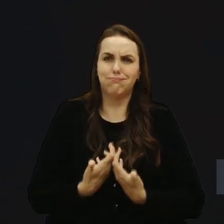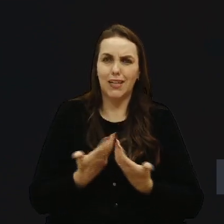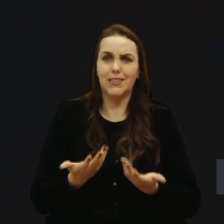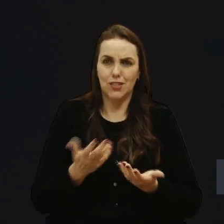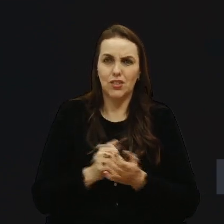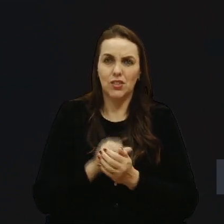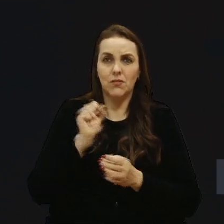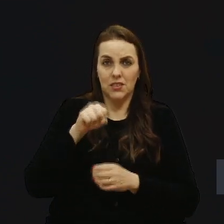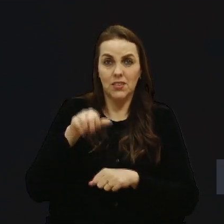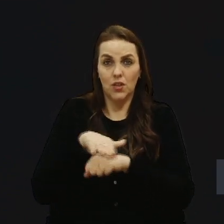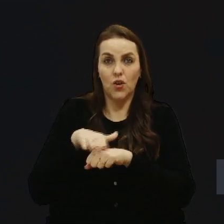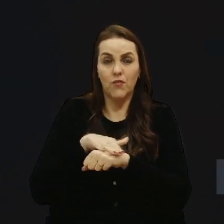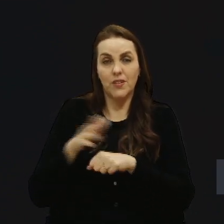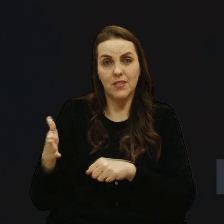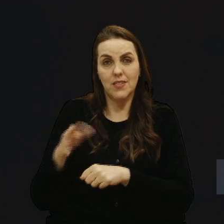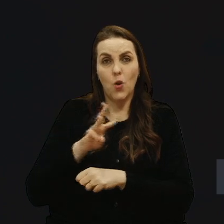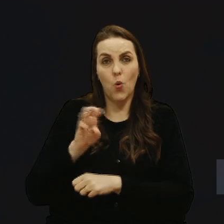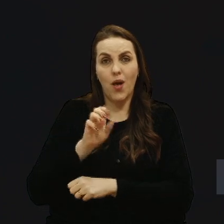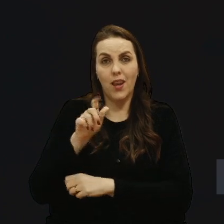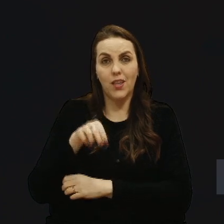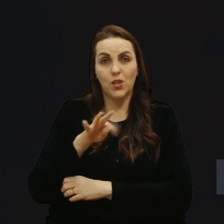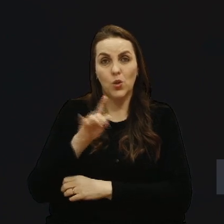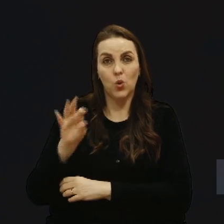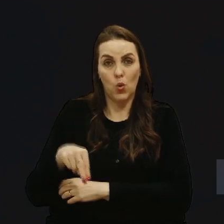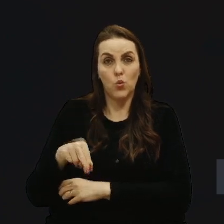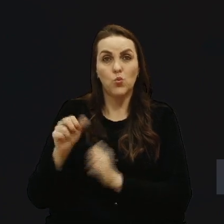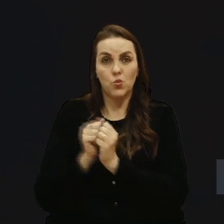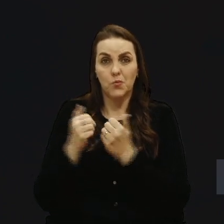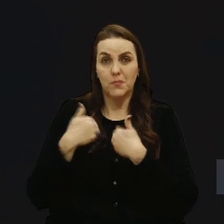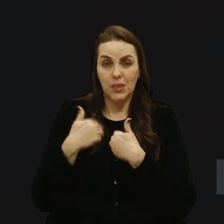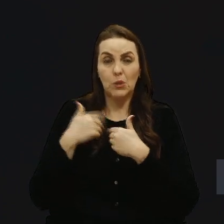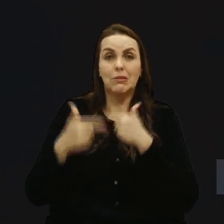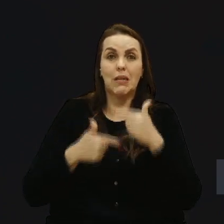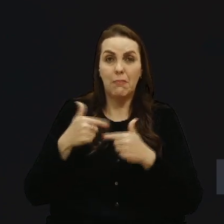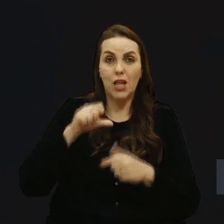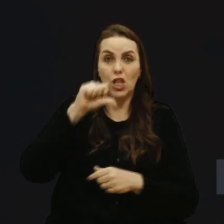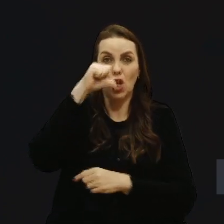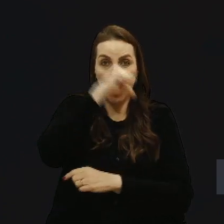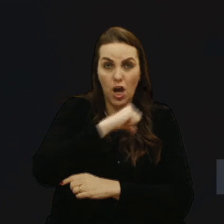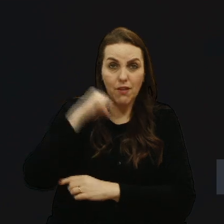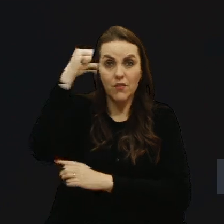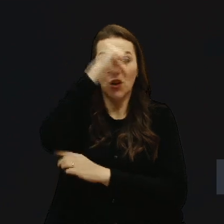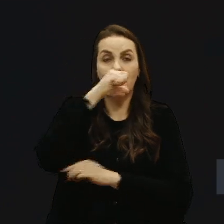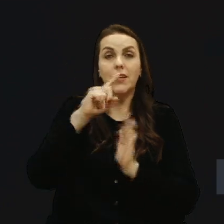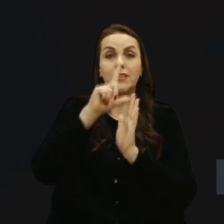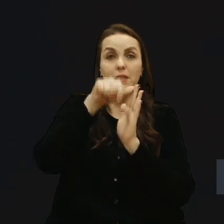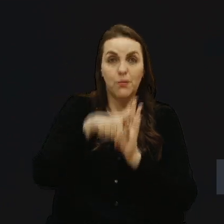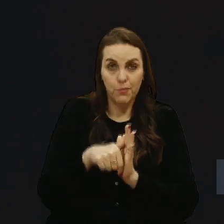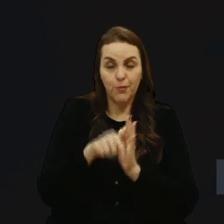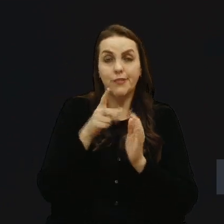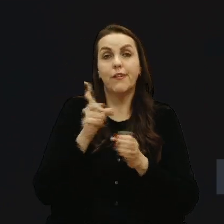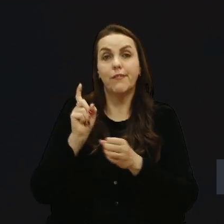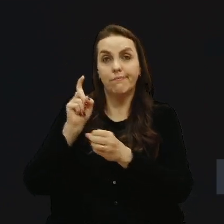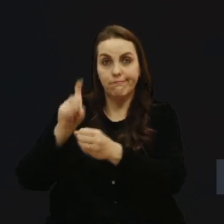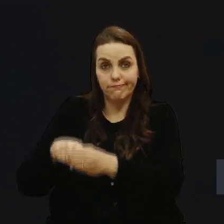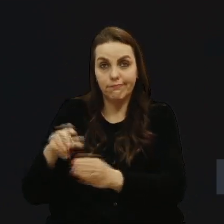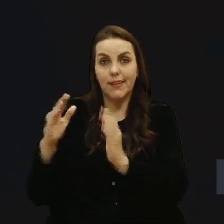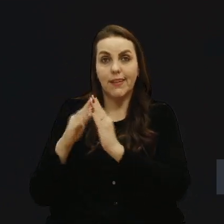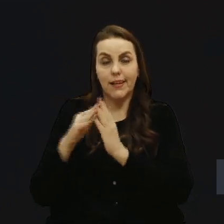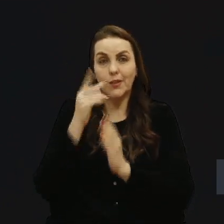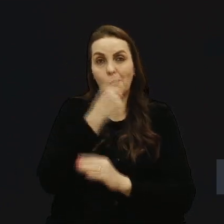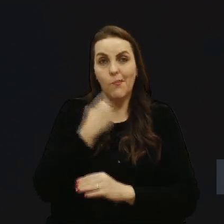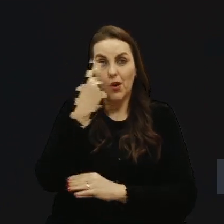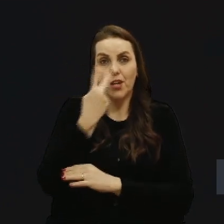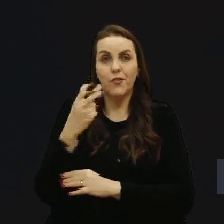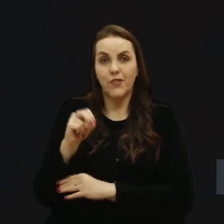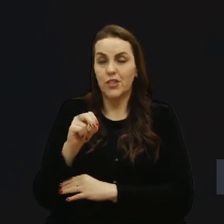que veio comigo aqui, que depois de 1 hora tem que trabalhar mais 9 horas e depois ter que pegar mais 1h20 para ir para casa, é